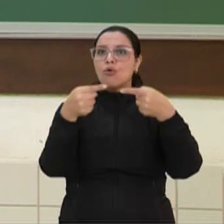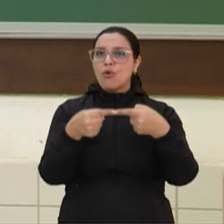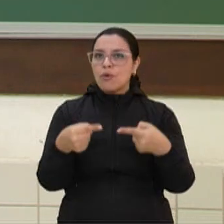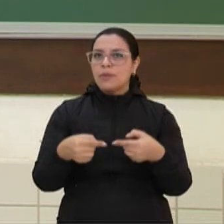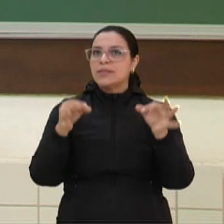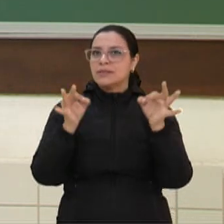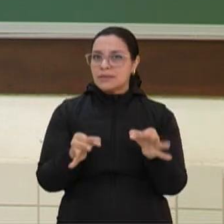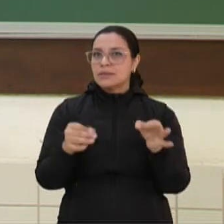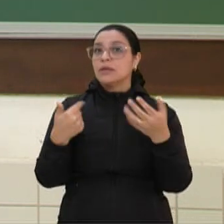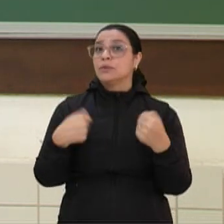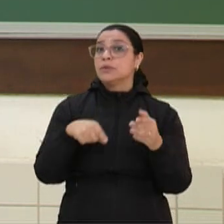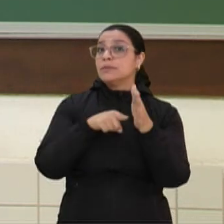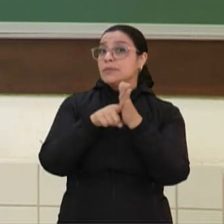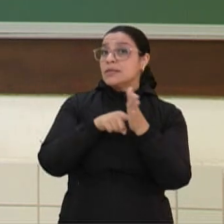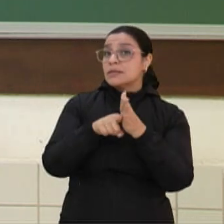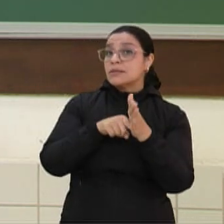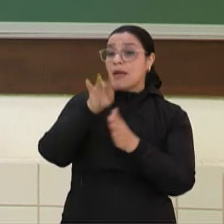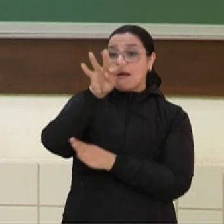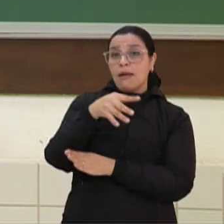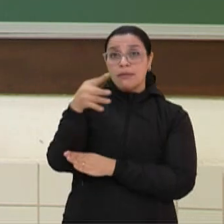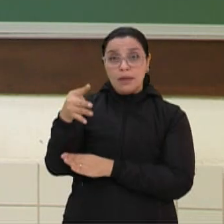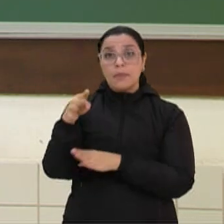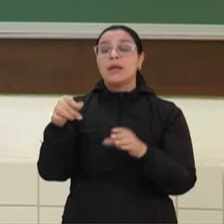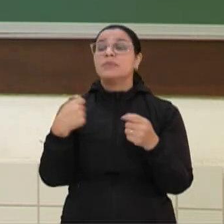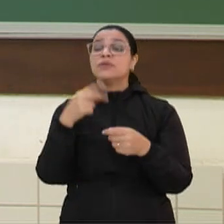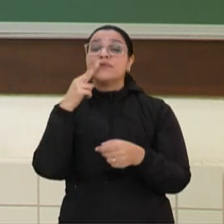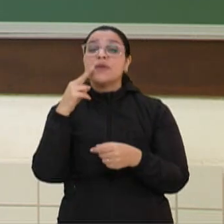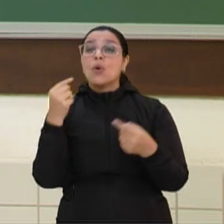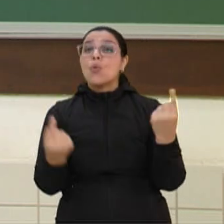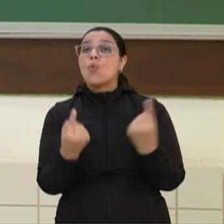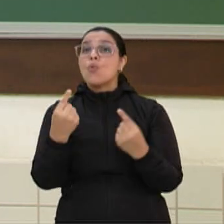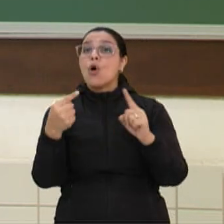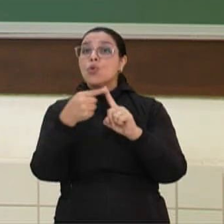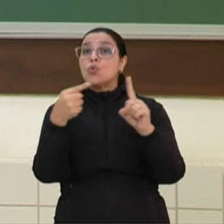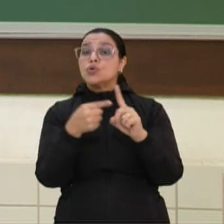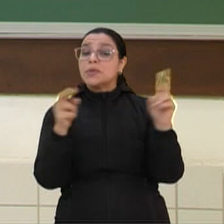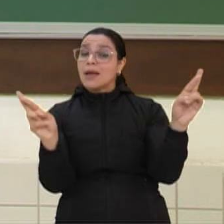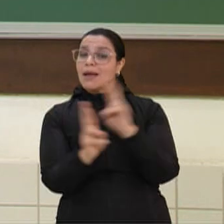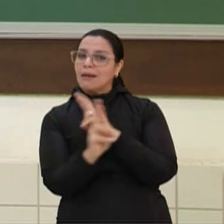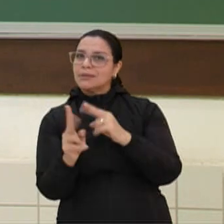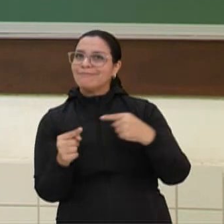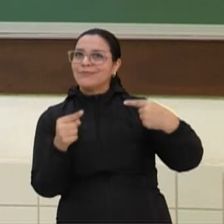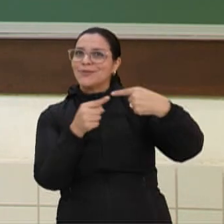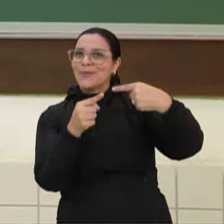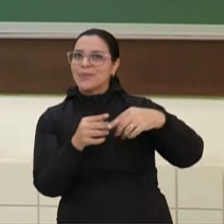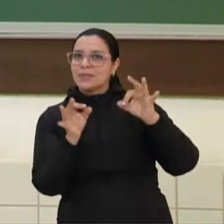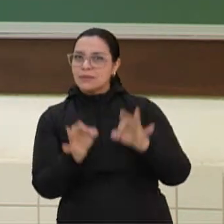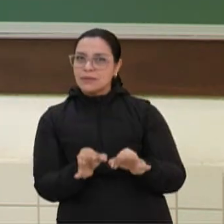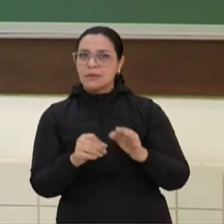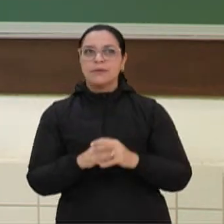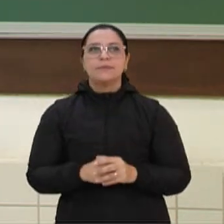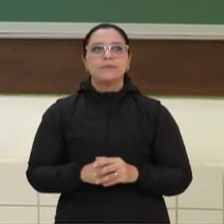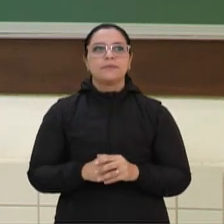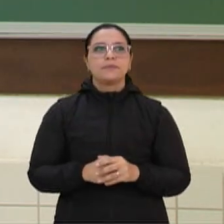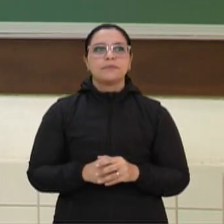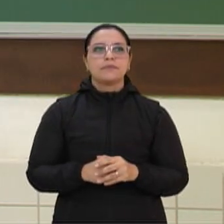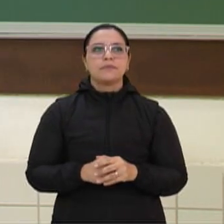as conjunções na tabela. Não, eu tenho que ver que tipo de relação exprime.